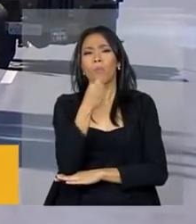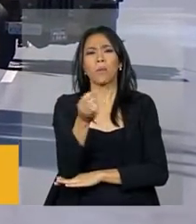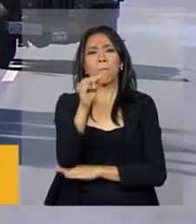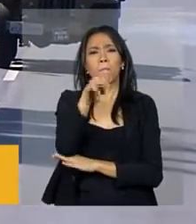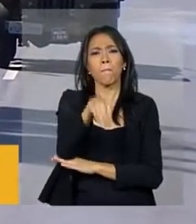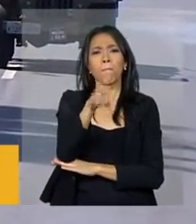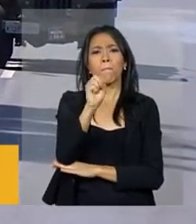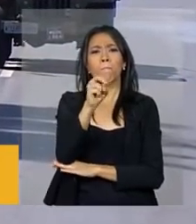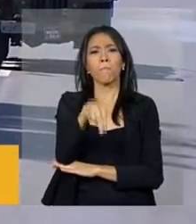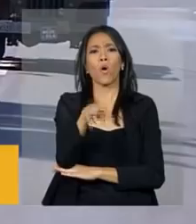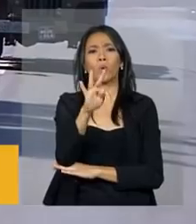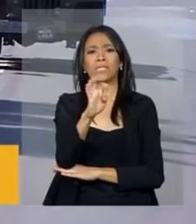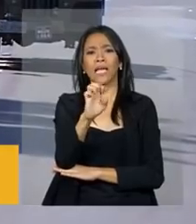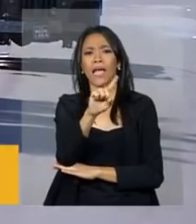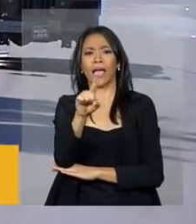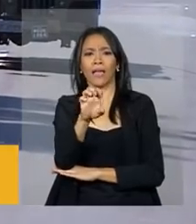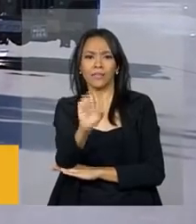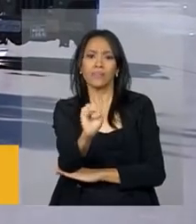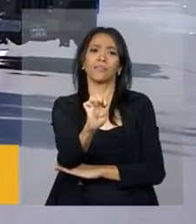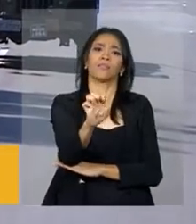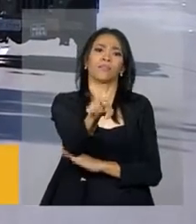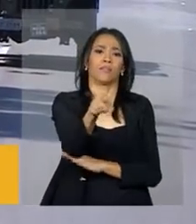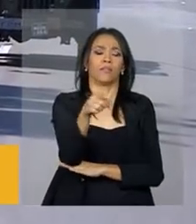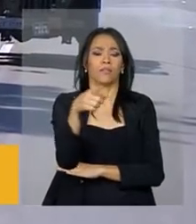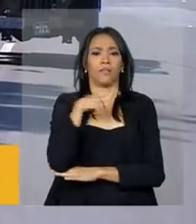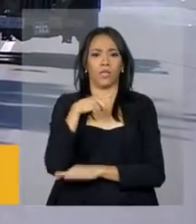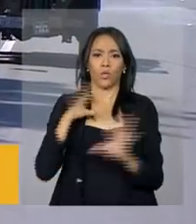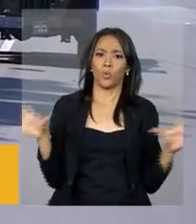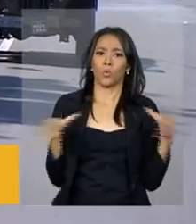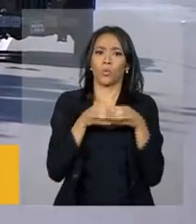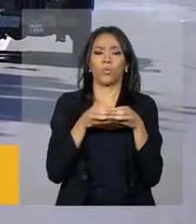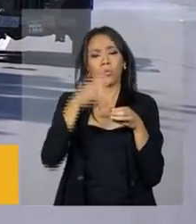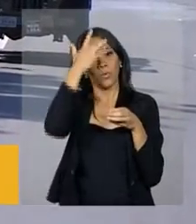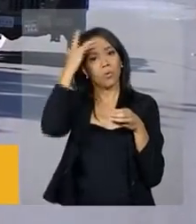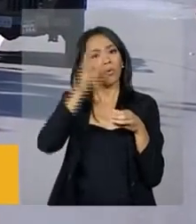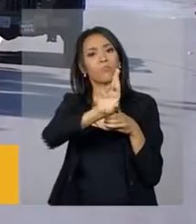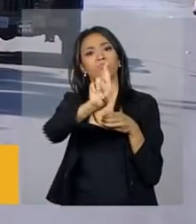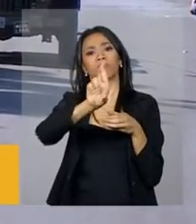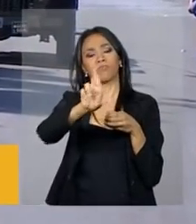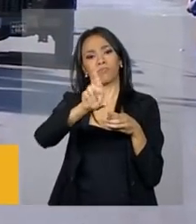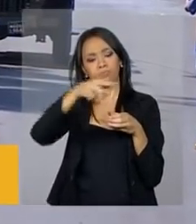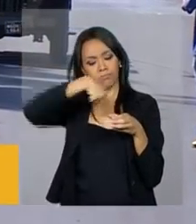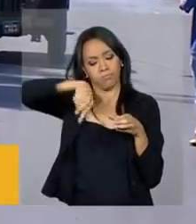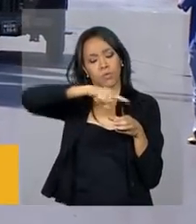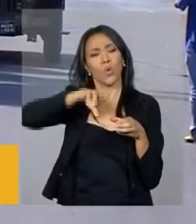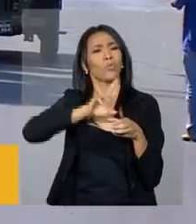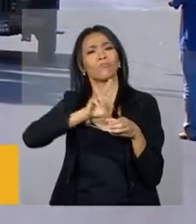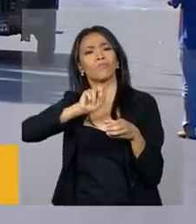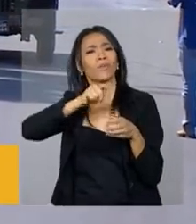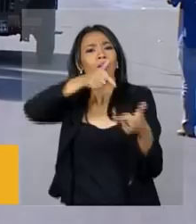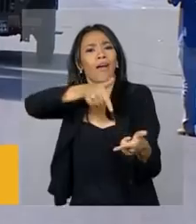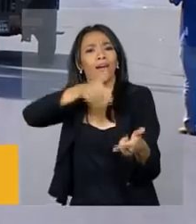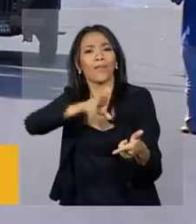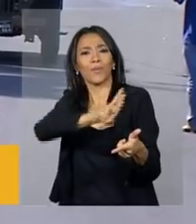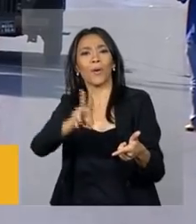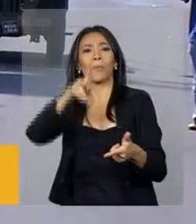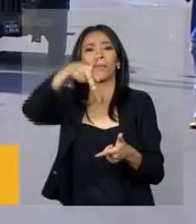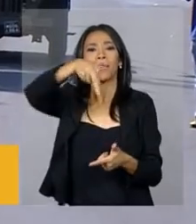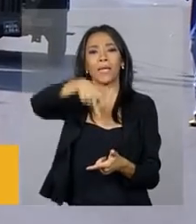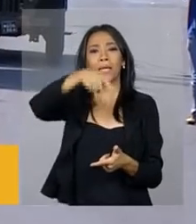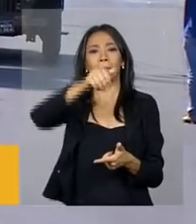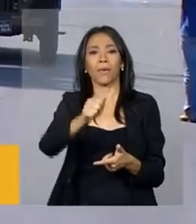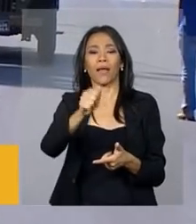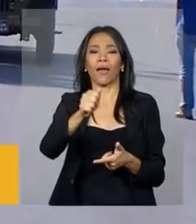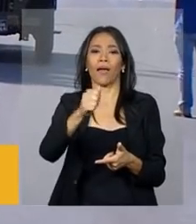Montese. Ele está acompanhado de representantes dos nossos pracinhas, veteranos